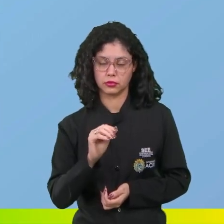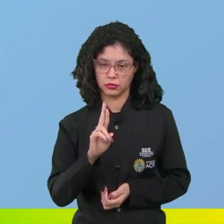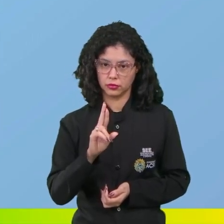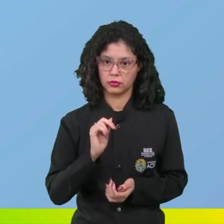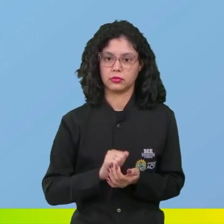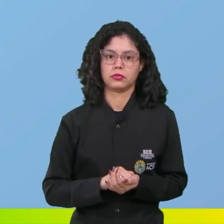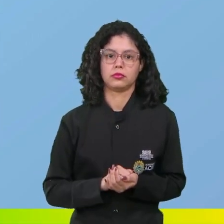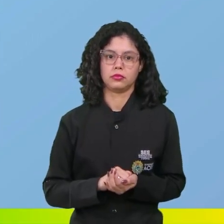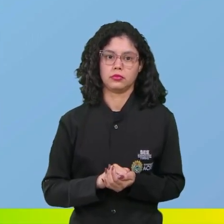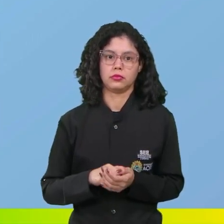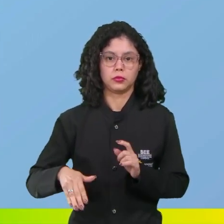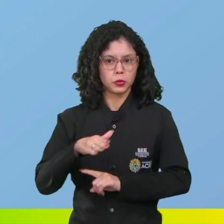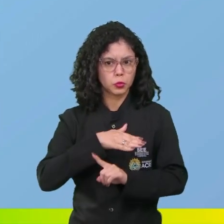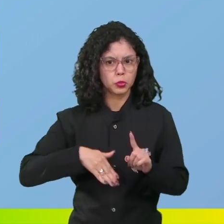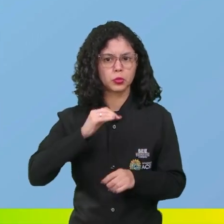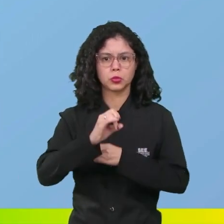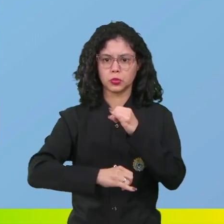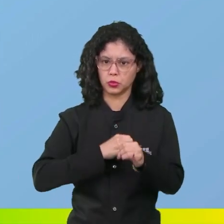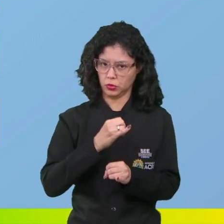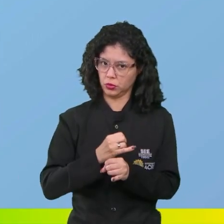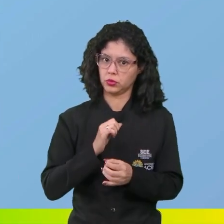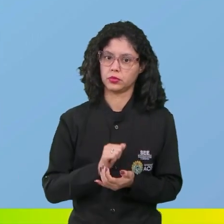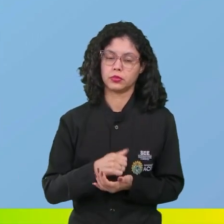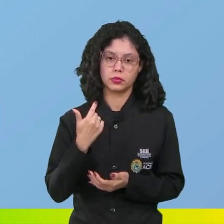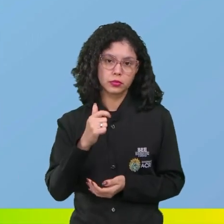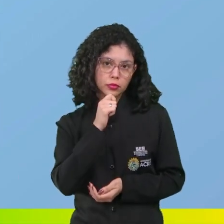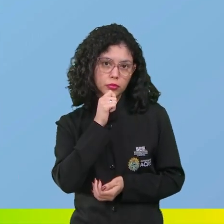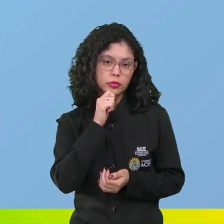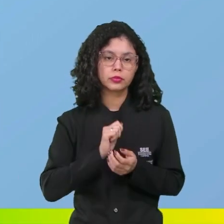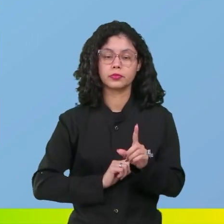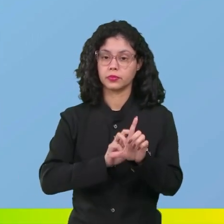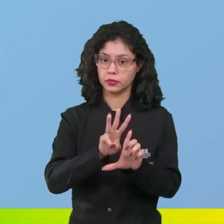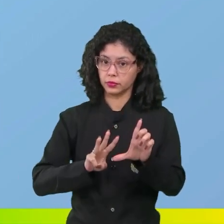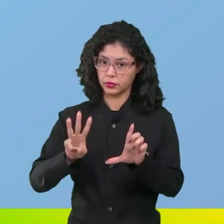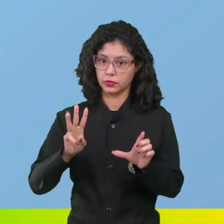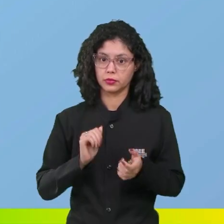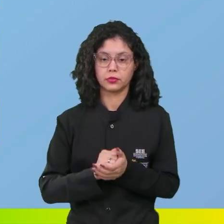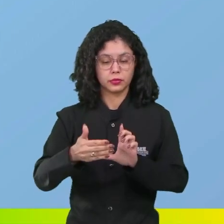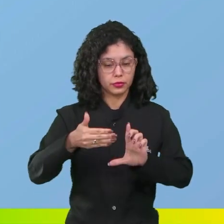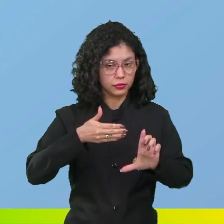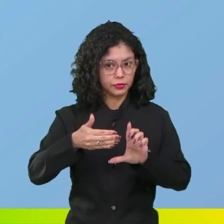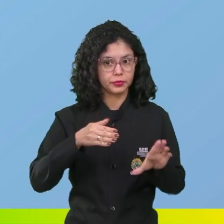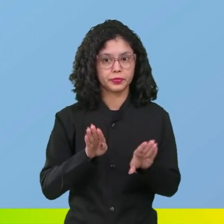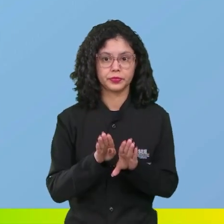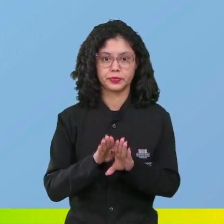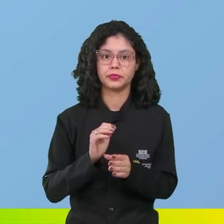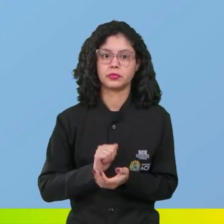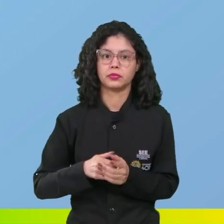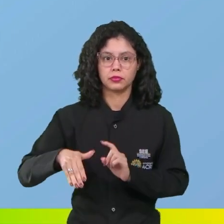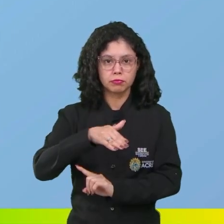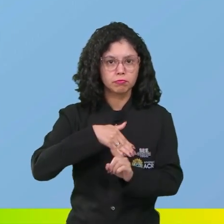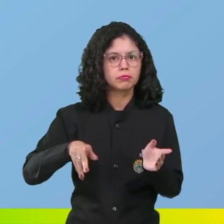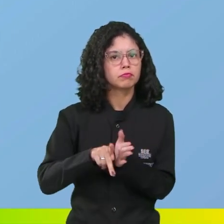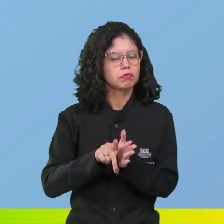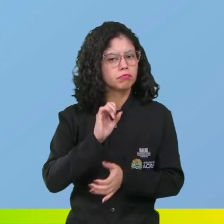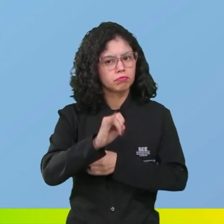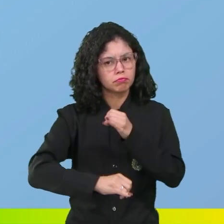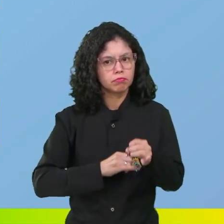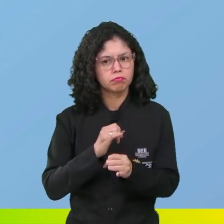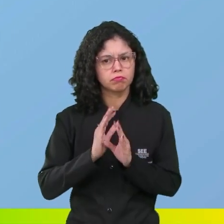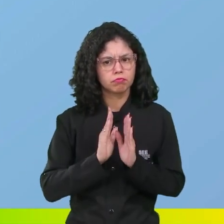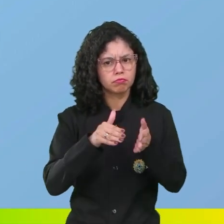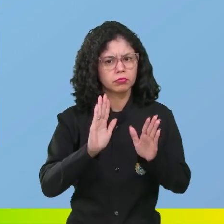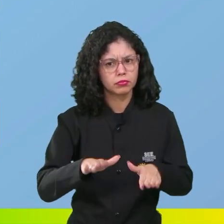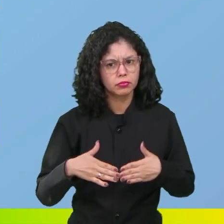da internet, independentemente se é em rede social, em sites, em plataformas, mas nesse meio da internet, tem quais